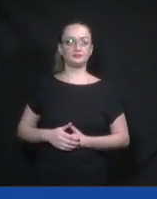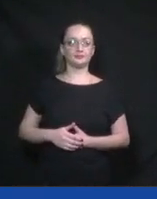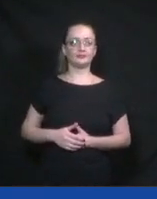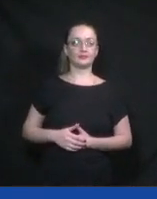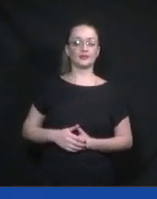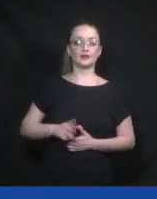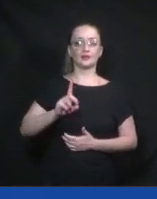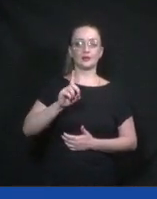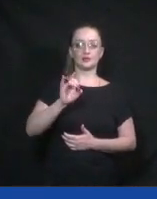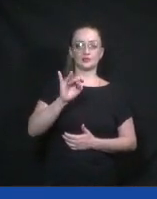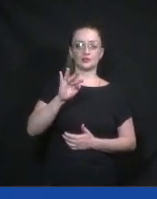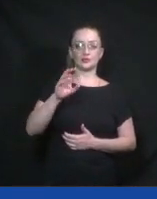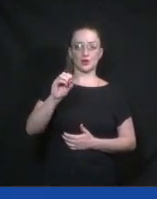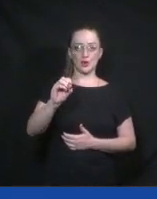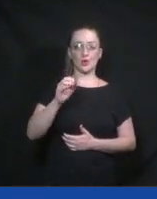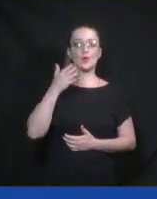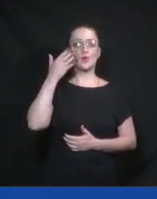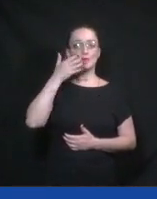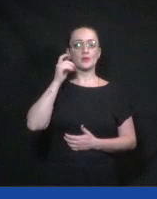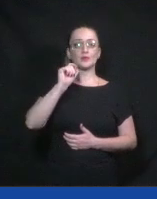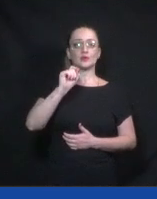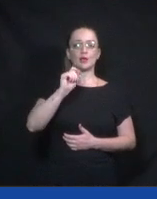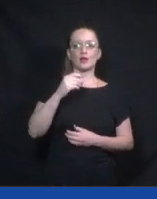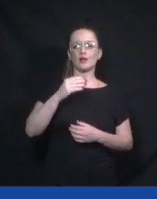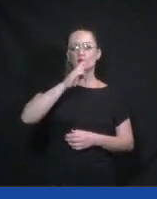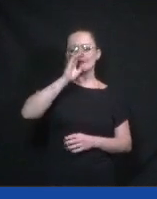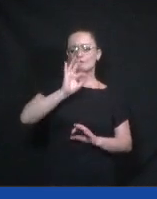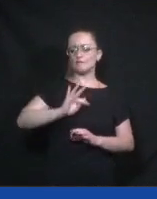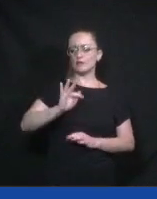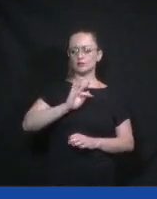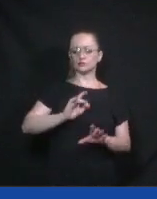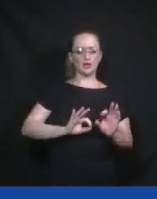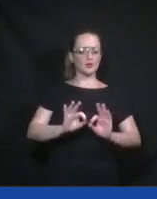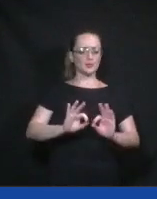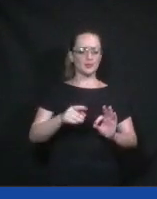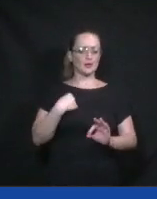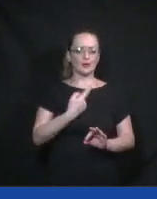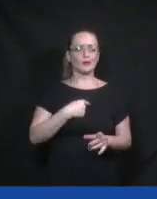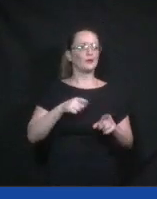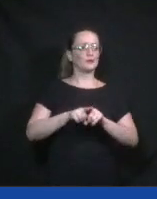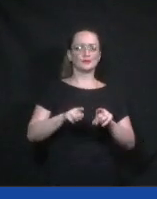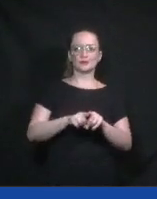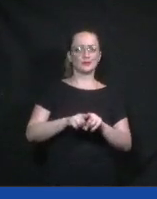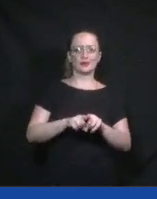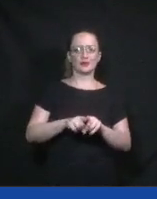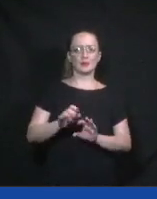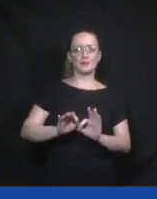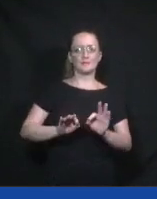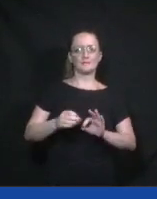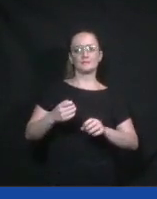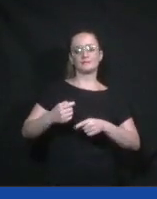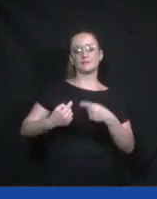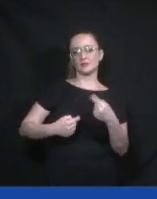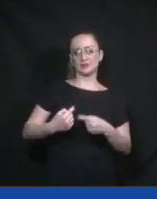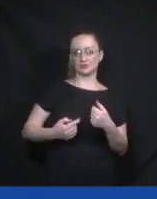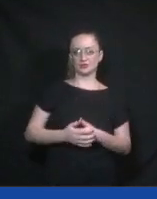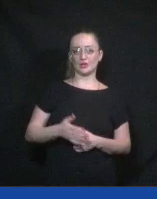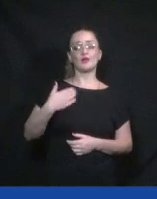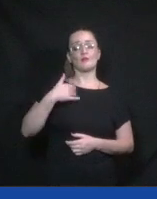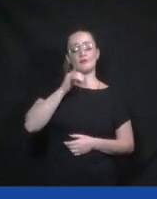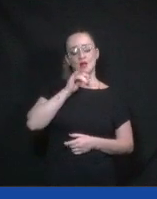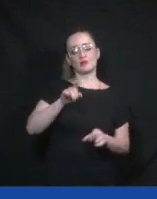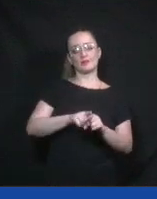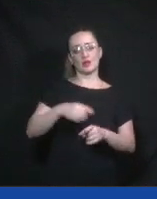Calegari mencionou sobre como é que a universidade não prepara a gente também para o exercício da política e eu digo também por